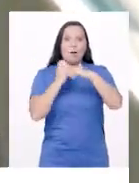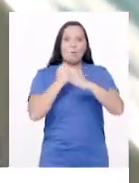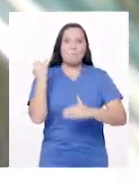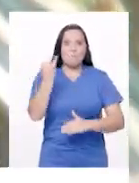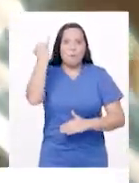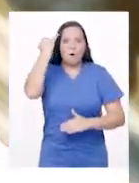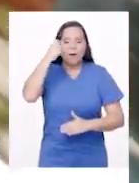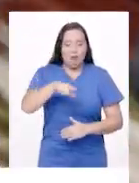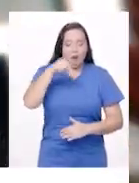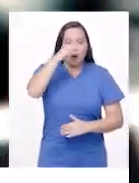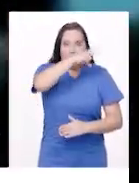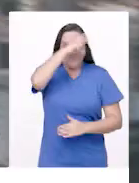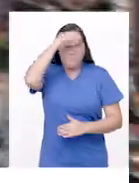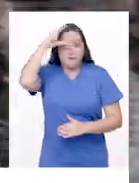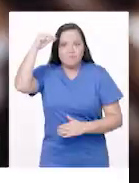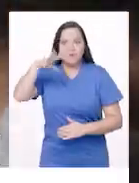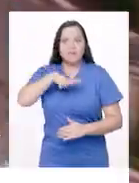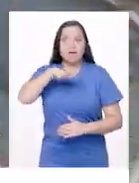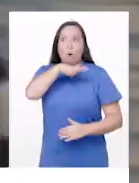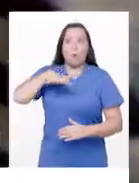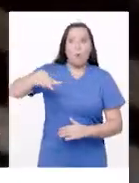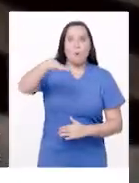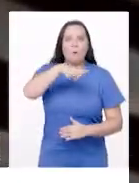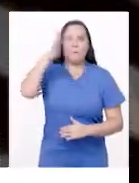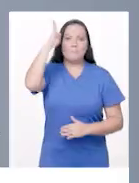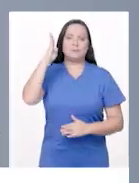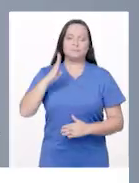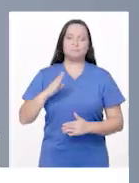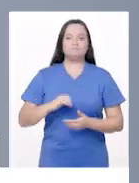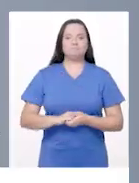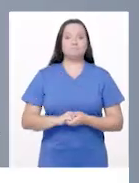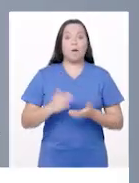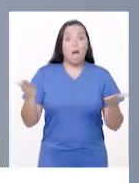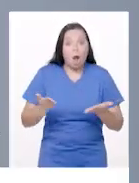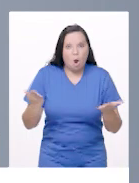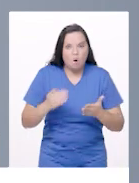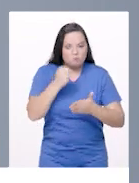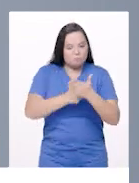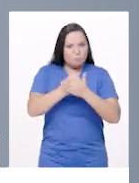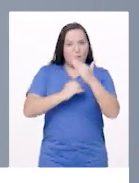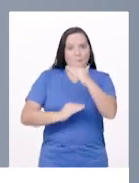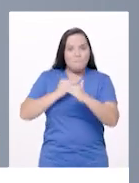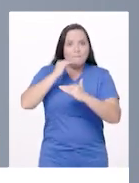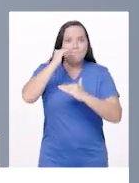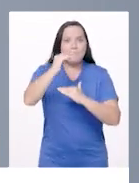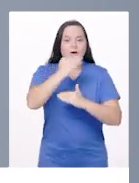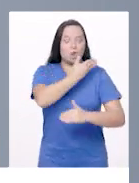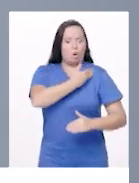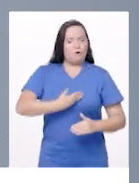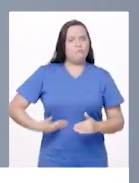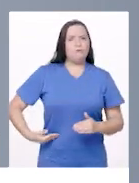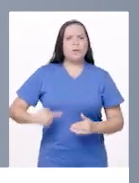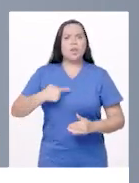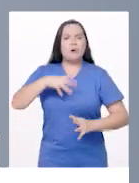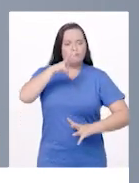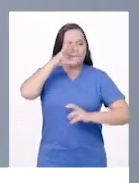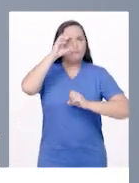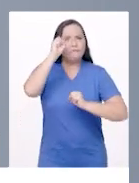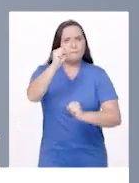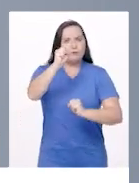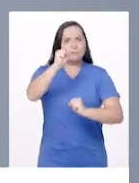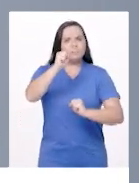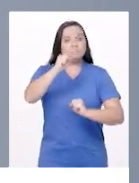foi eleito prefeito da maior cidade do Brasil. Agora é hora de um desafio ainda maior. Como governador, vou ter